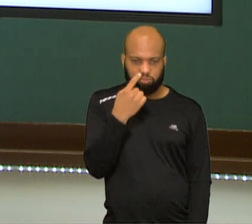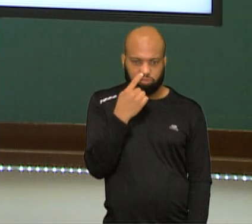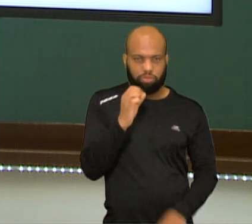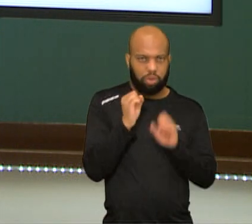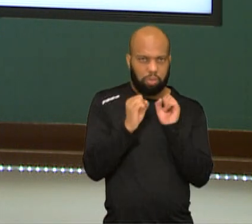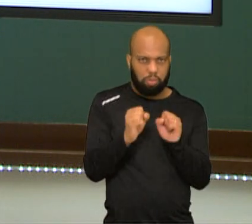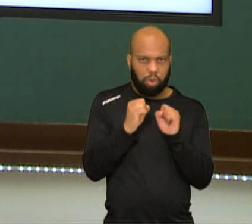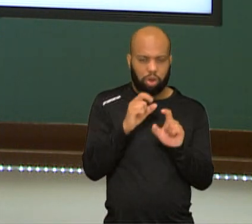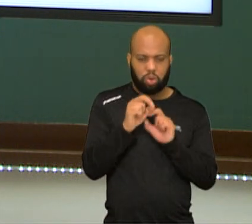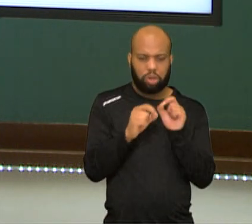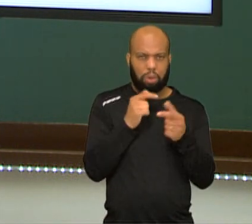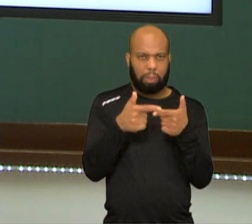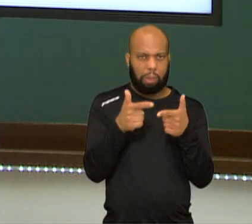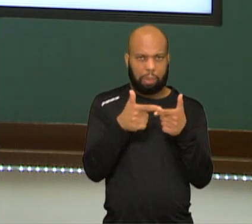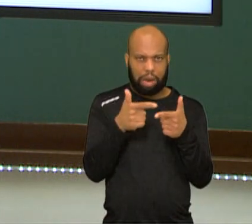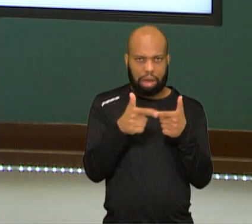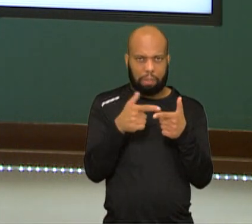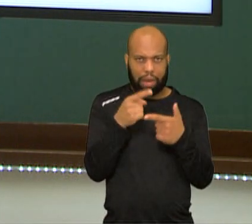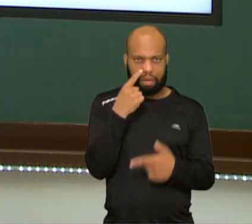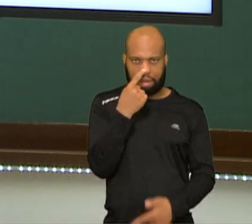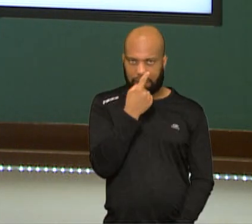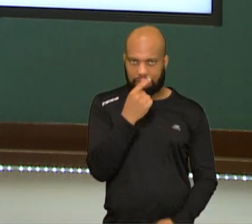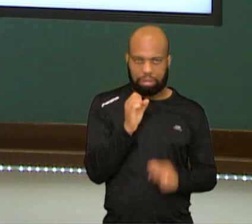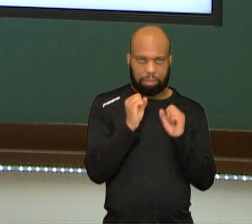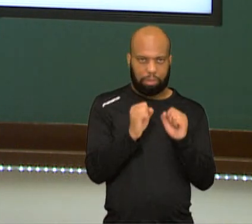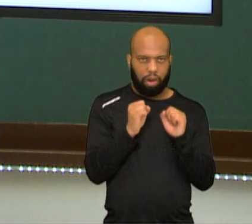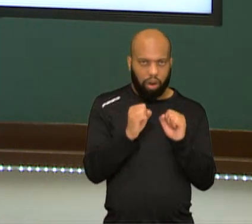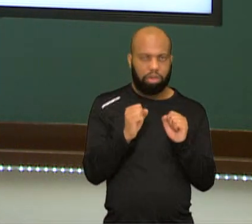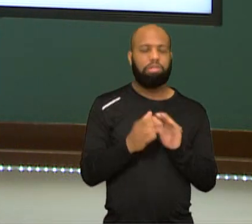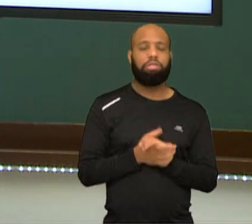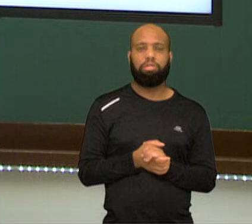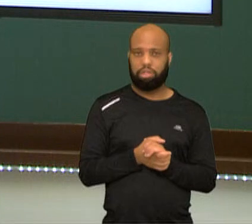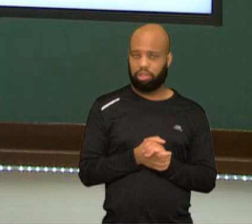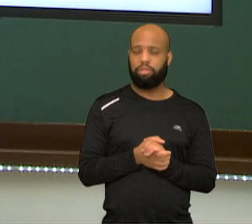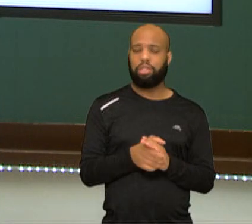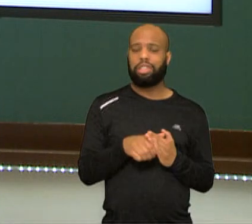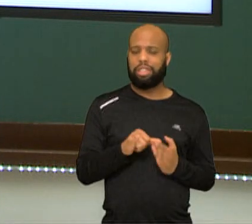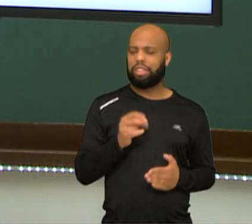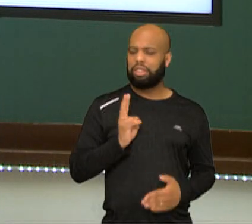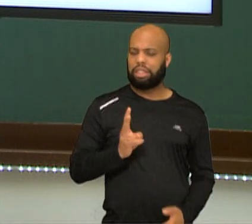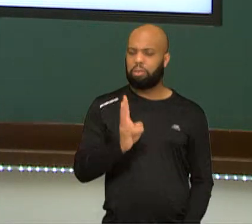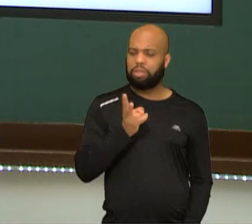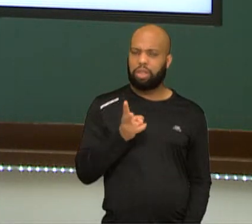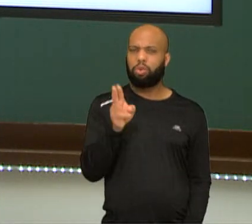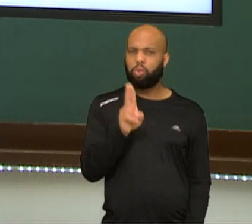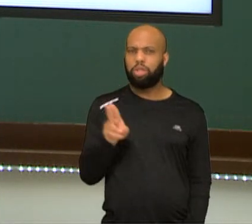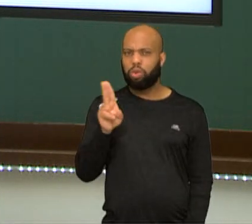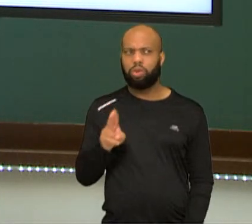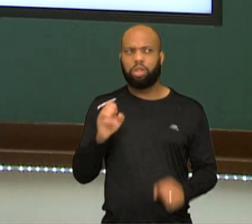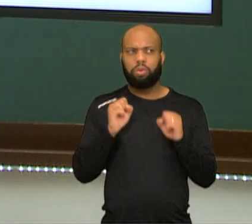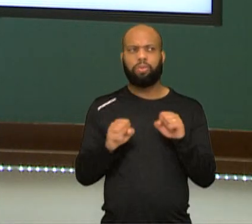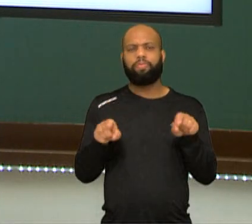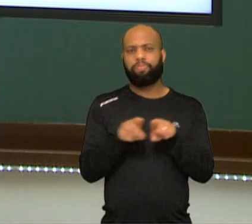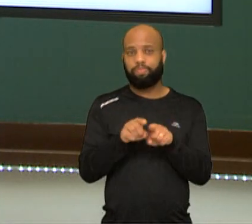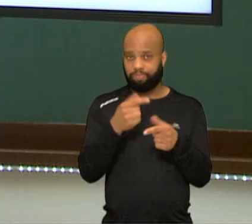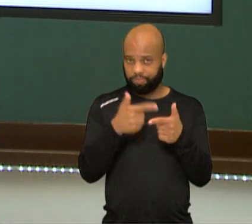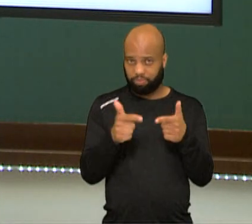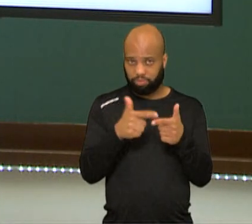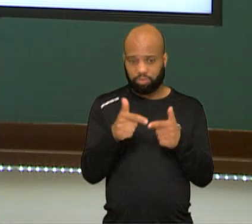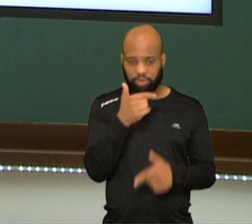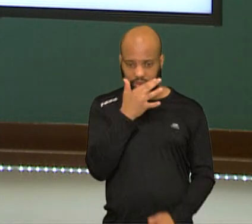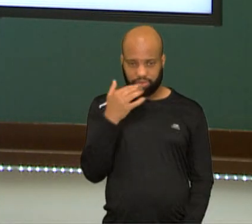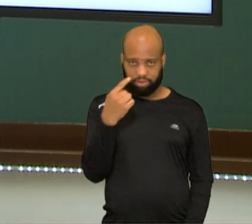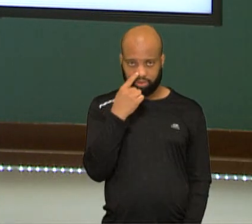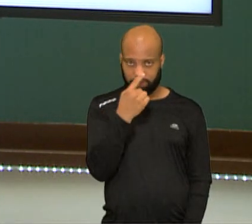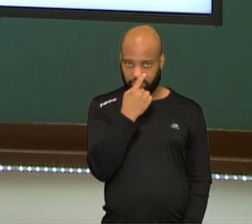pode ressecar a nossa mucosa? Será que uma exposição muito contínua, ela pode prejudicar as nossas vias respiratórias, o